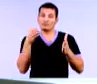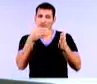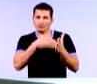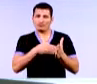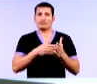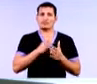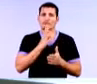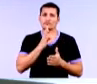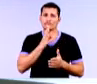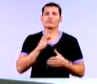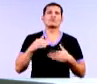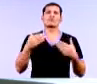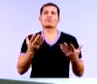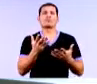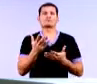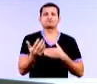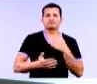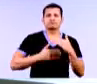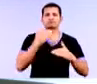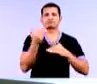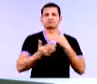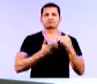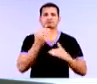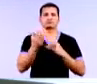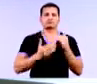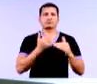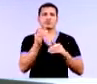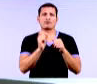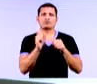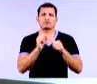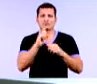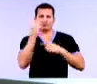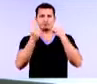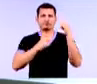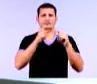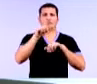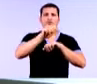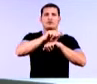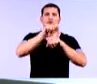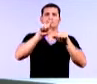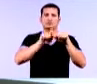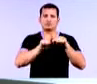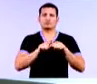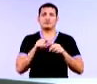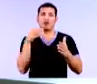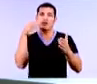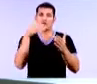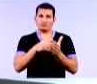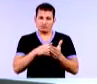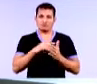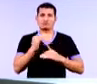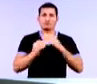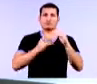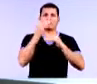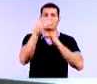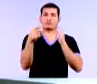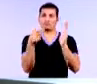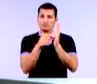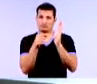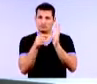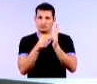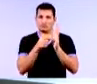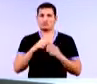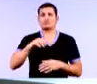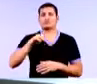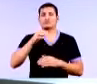quais são os processos para se elaborar um algoritmo e como chegar no desenvolvimento da ferramenta, tá? Tanto